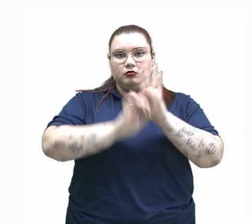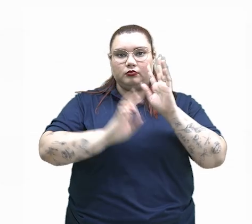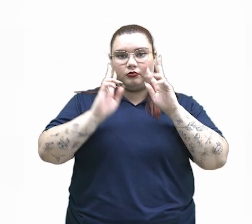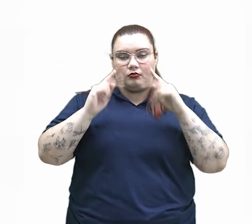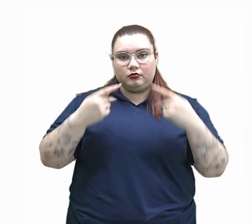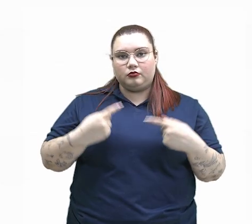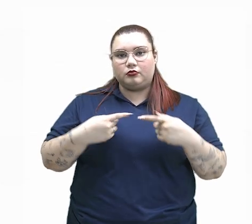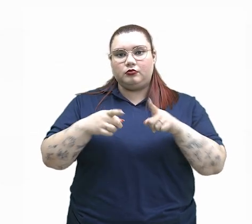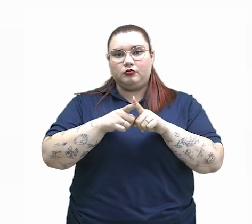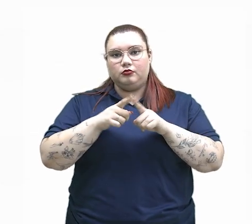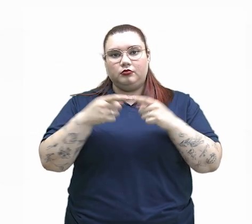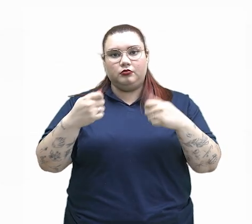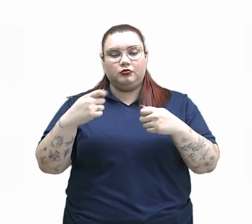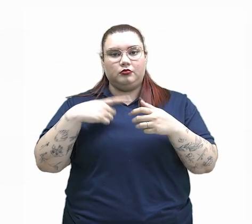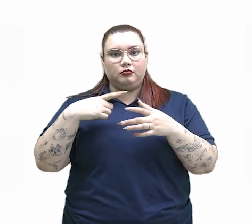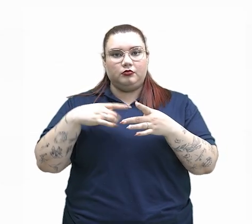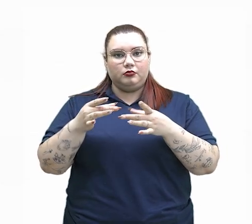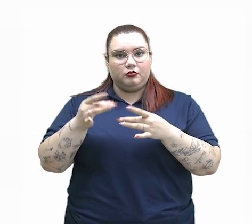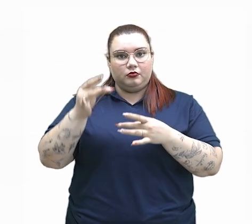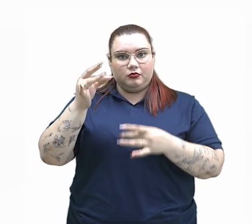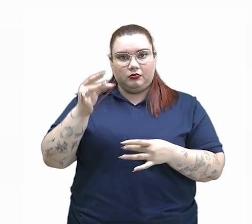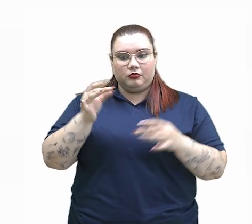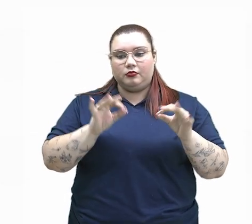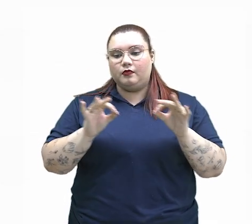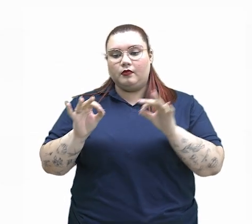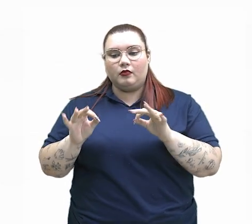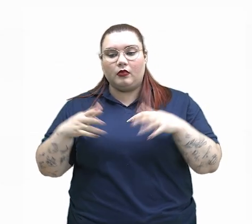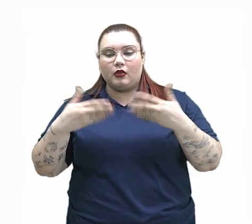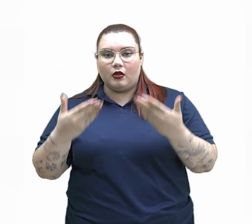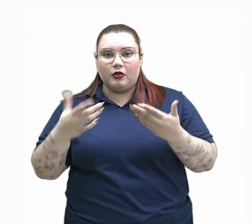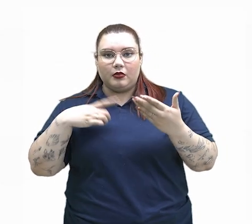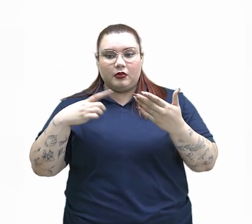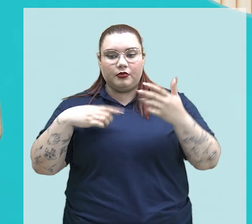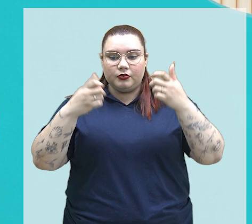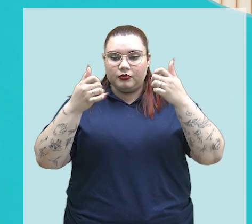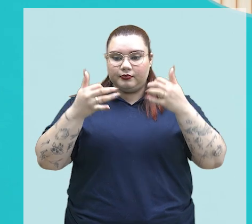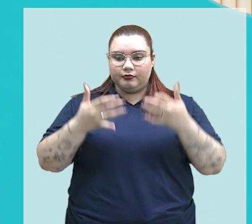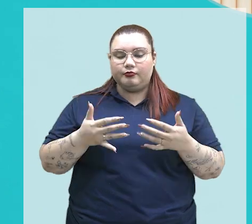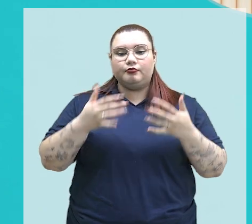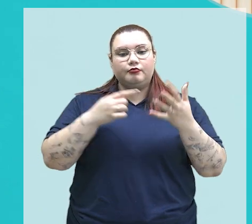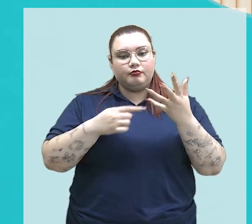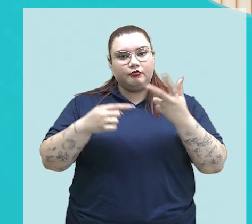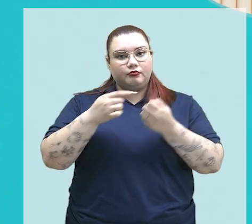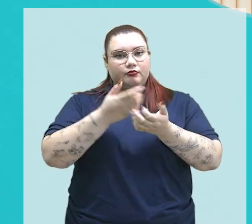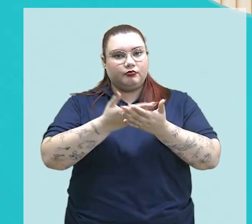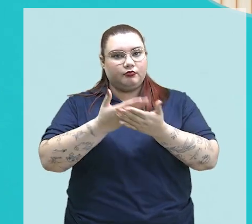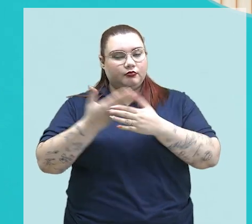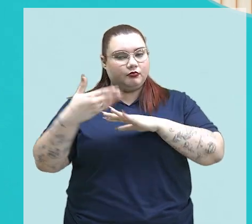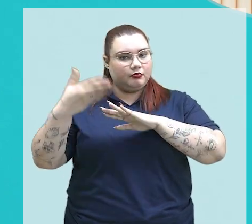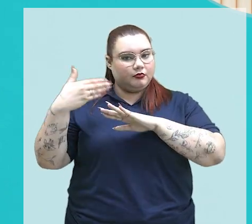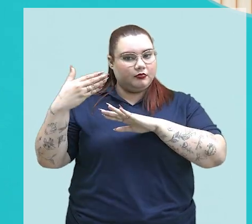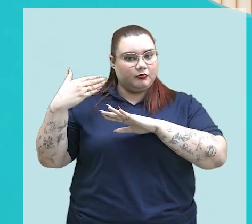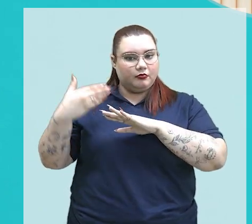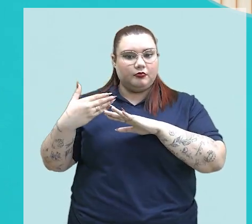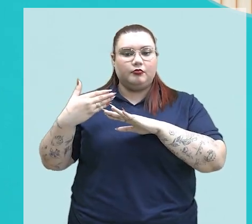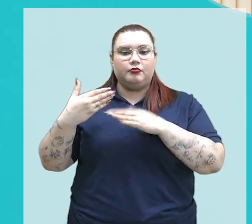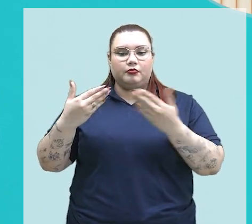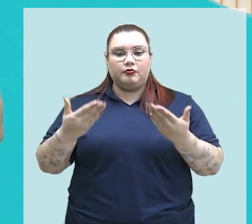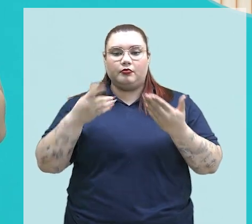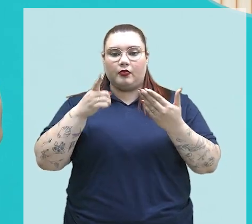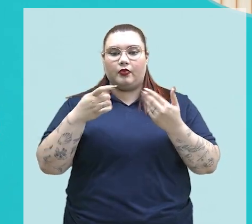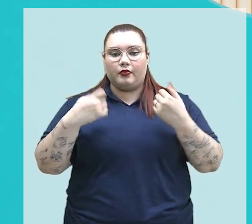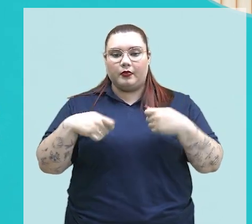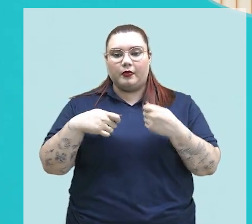direitos humanos e seja detalhada. Inclusive, nós falamos isso, né, bastante em algumas aulas. Você